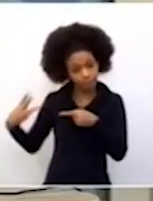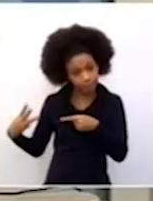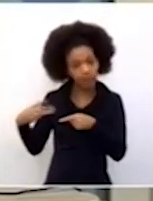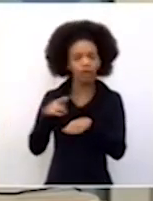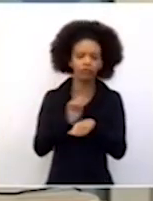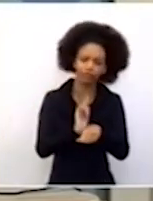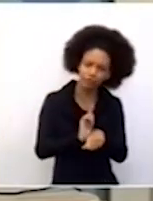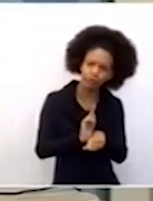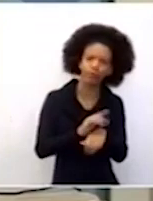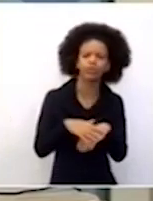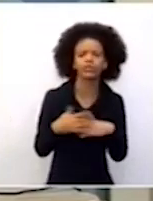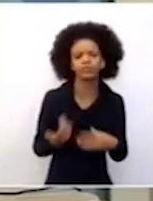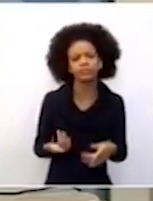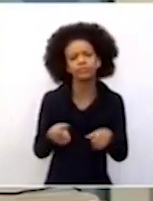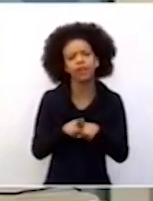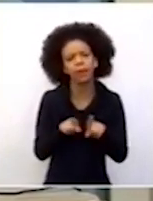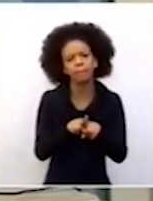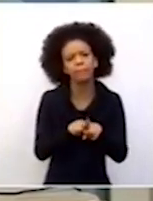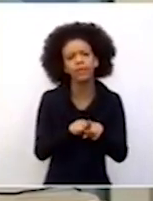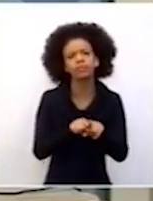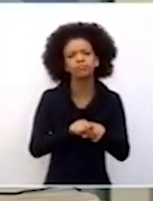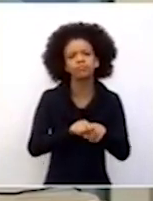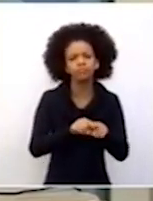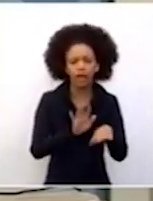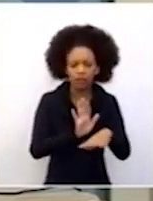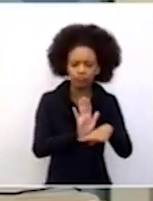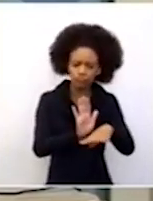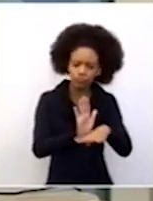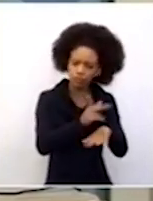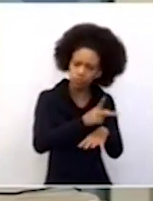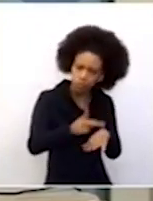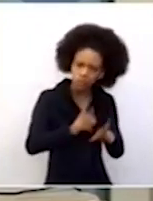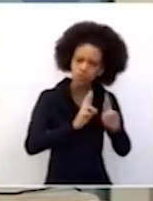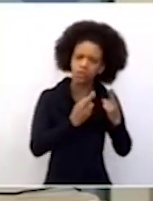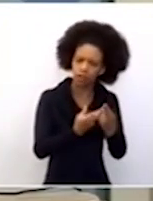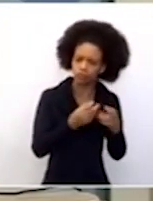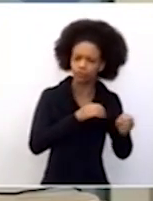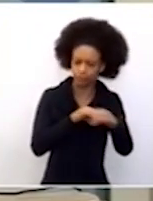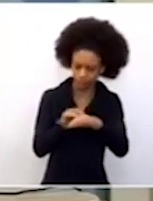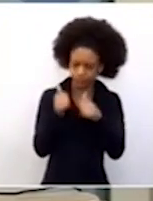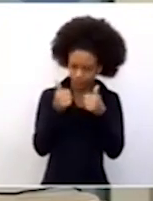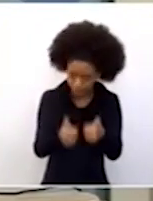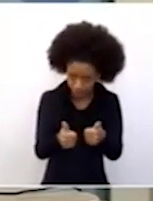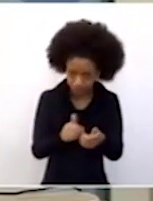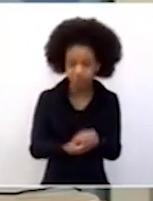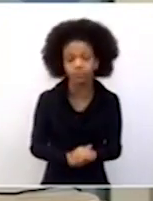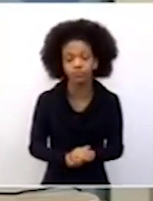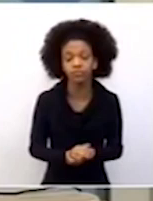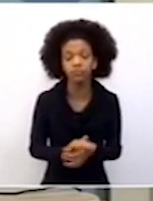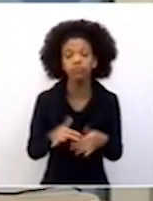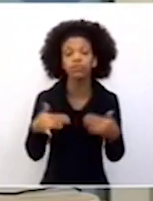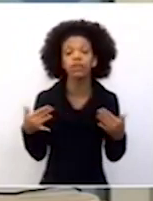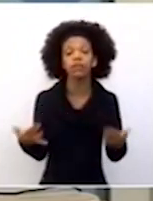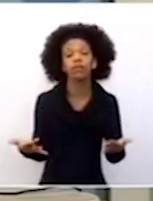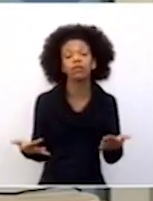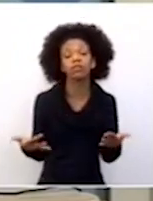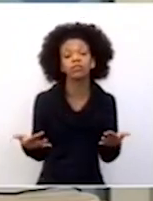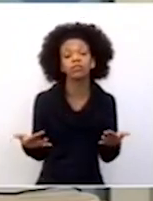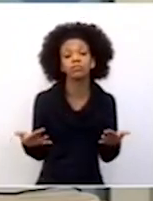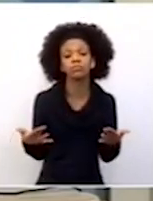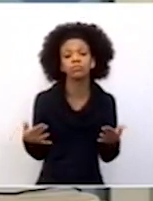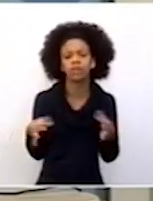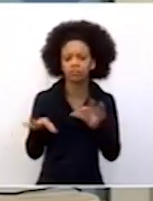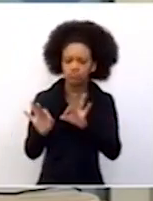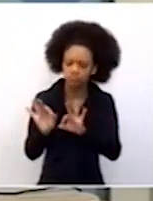e também em colaboração com nossos professores da rede de ensino. Tá? E para isso, né, nós vamos traçar,